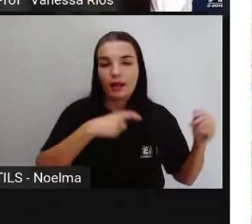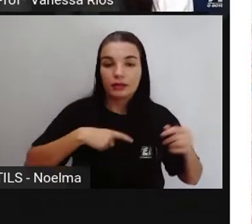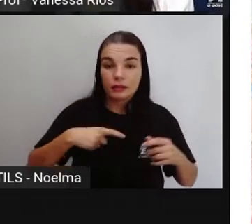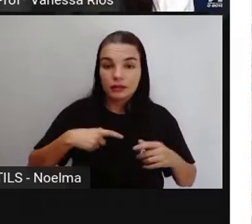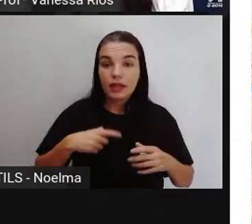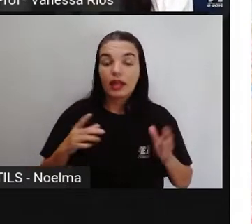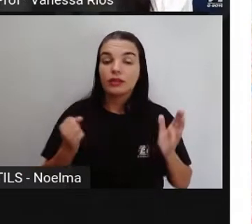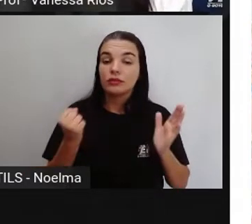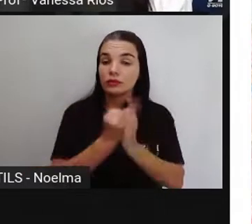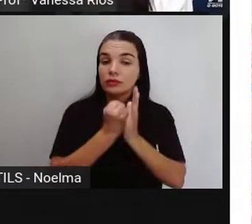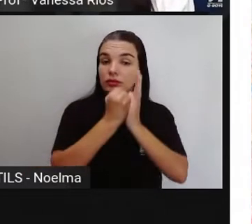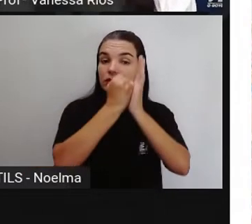tempo